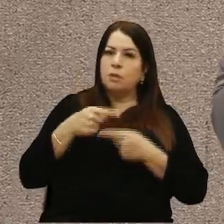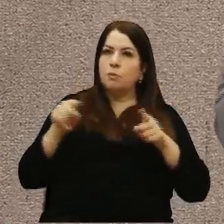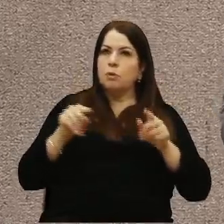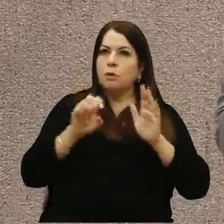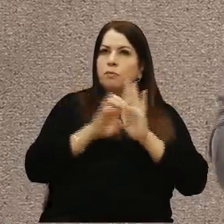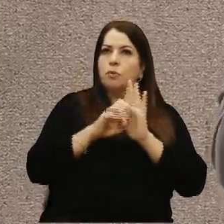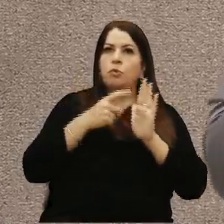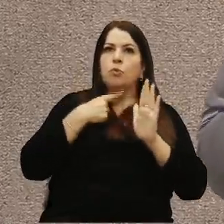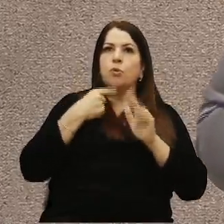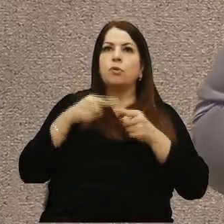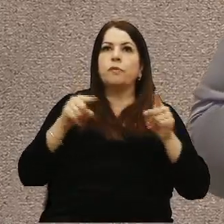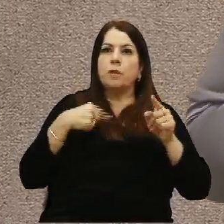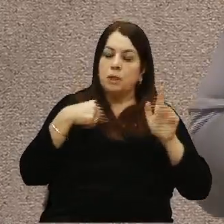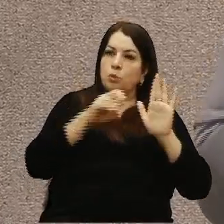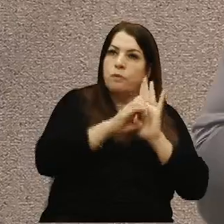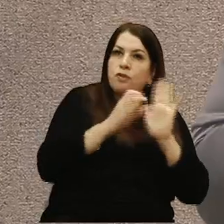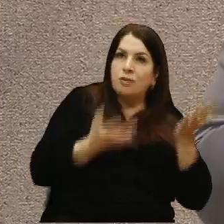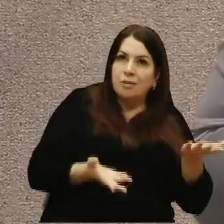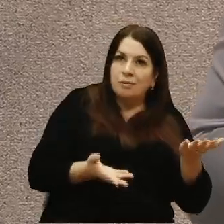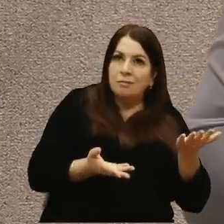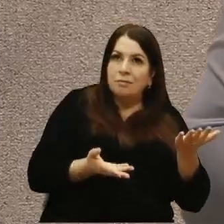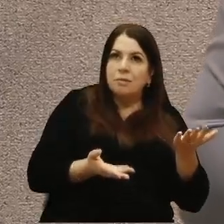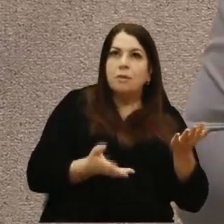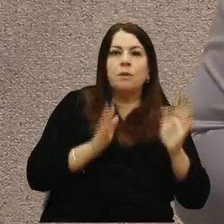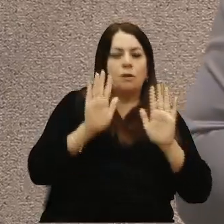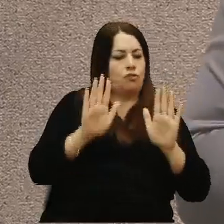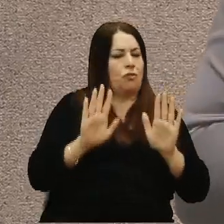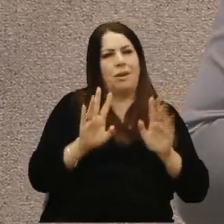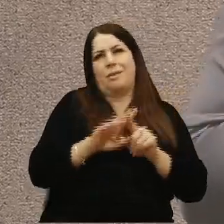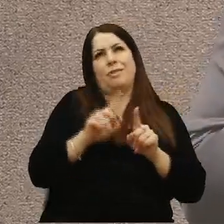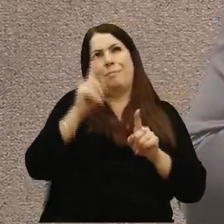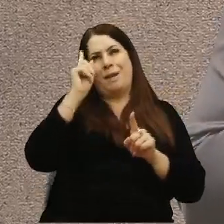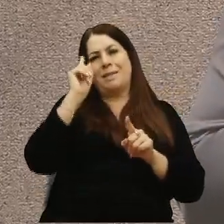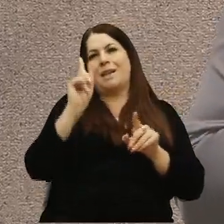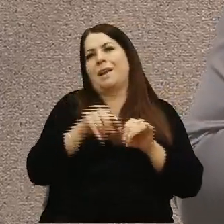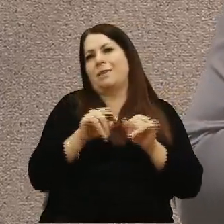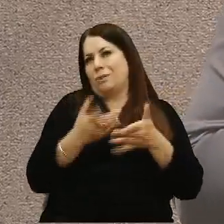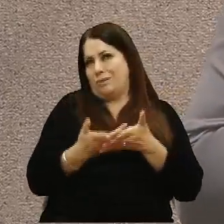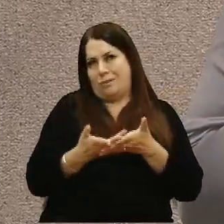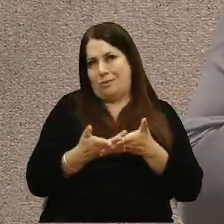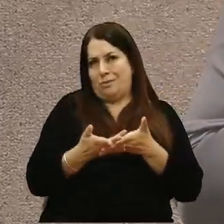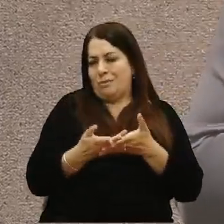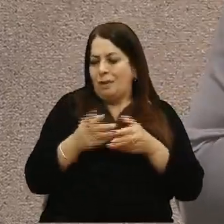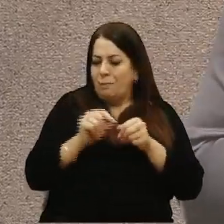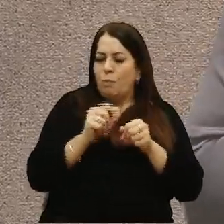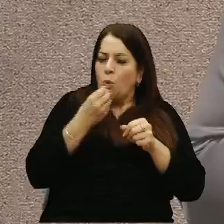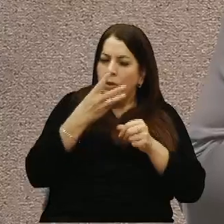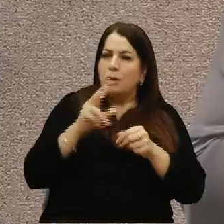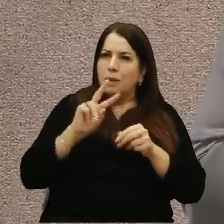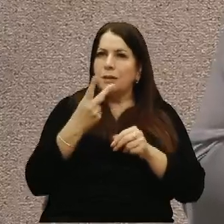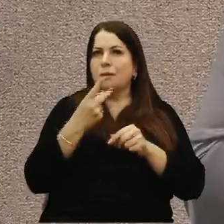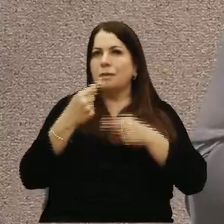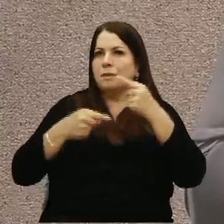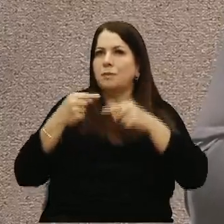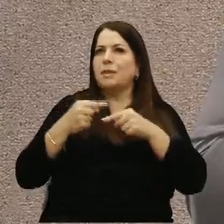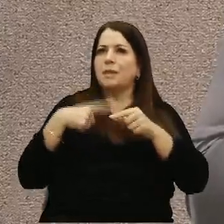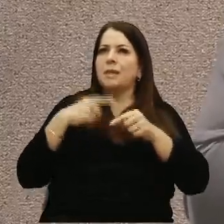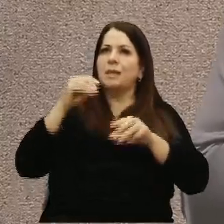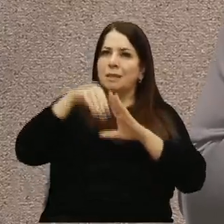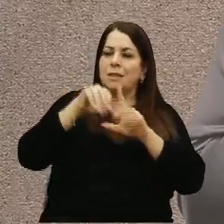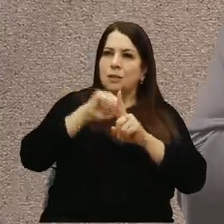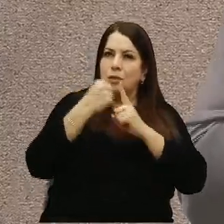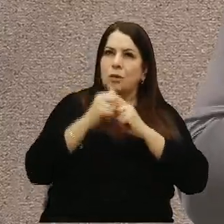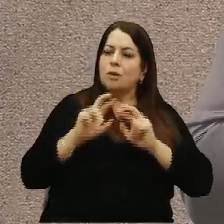que eu não gosto de ouvir e eu sou evangélico. Então, assim, vamos deixar de ser hipócrita. É bom que tenha distorções, é bom que exista, sim, na sociedade,